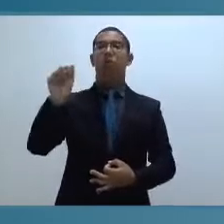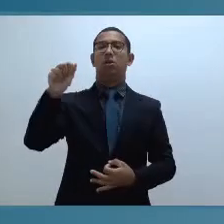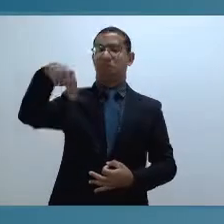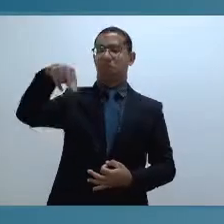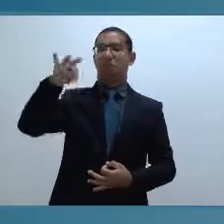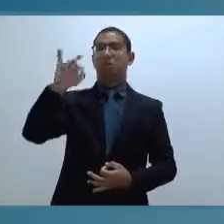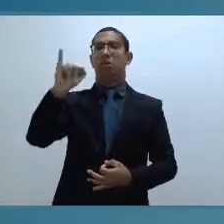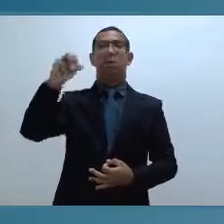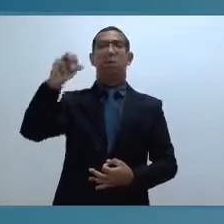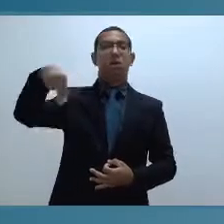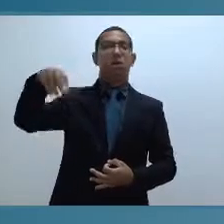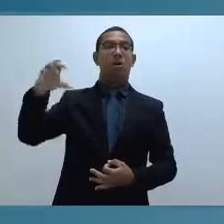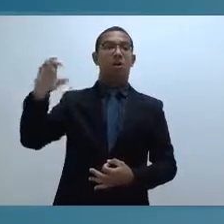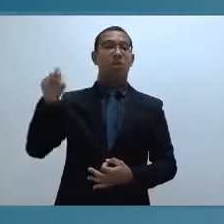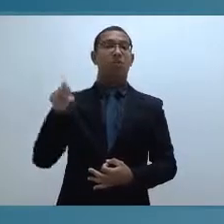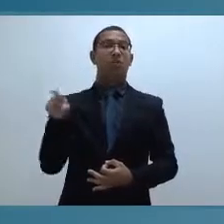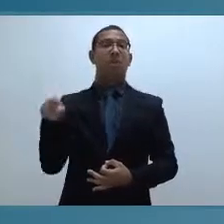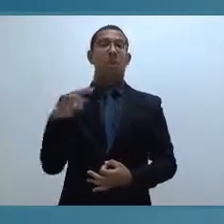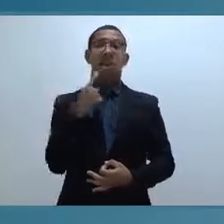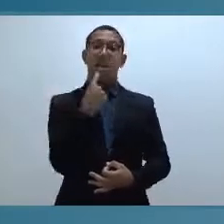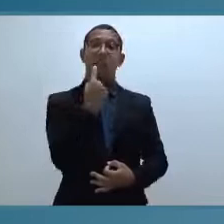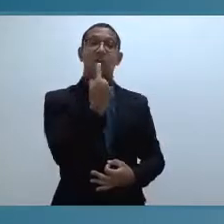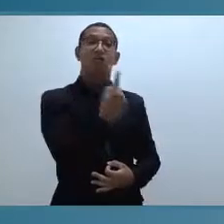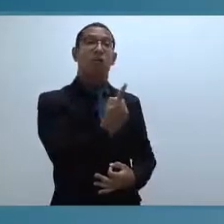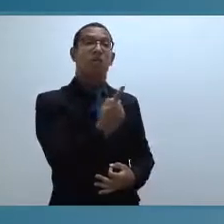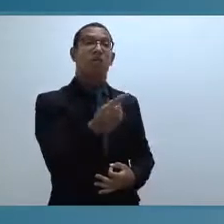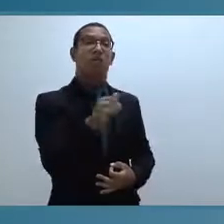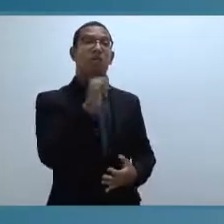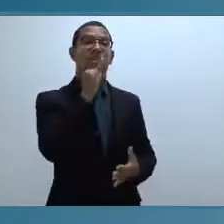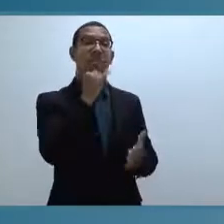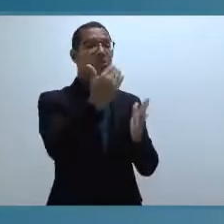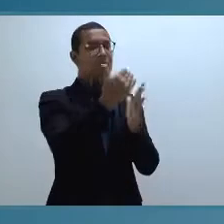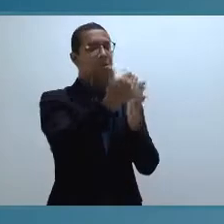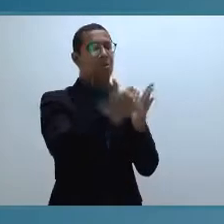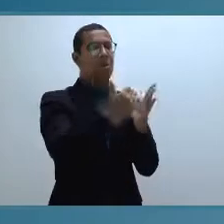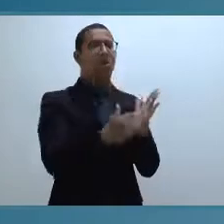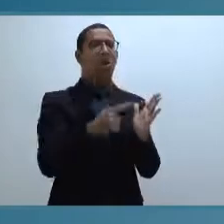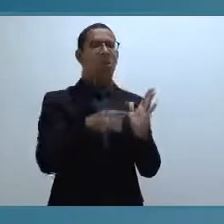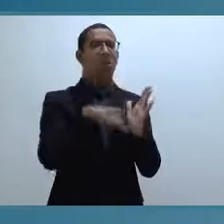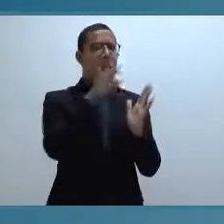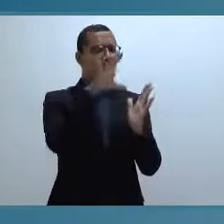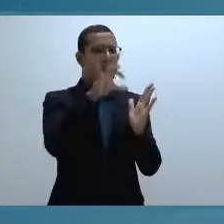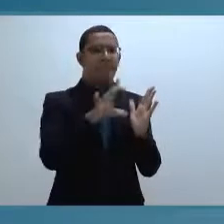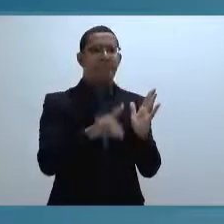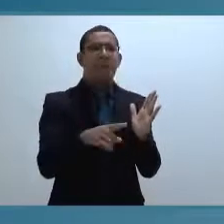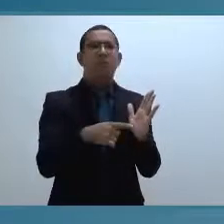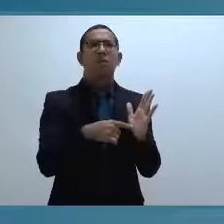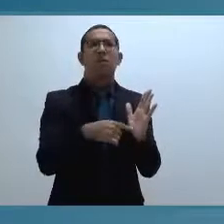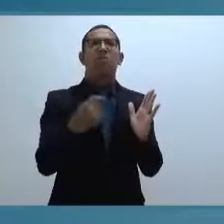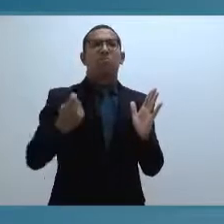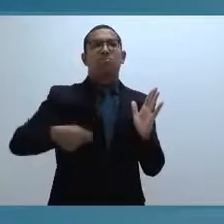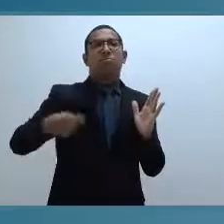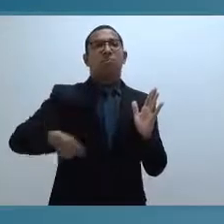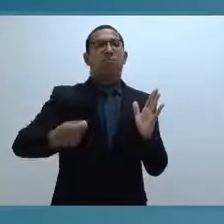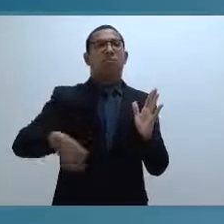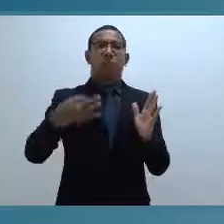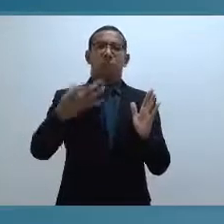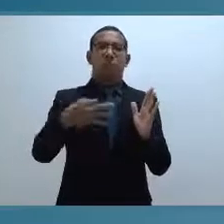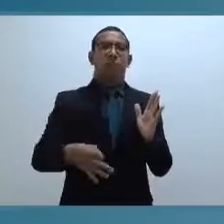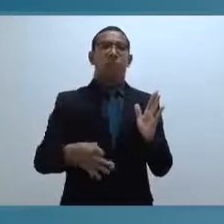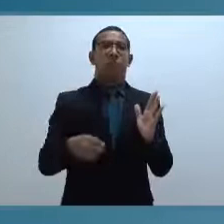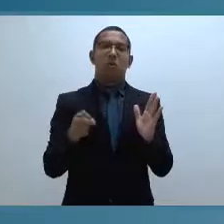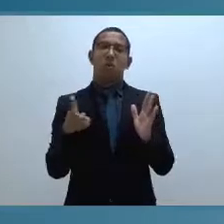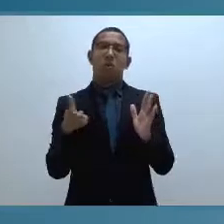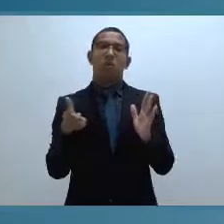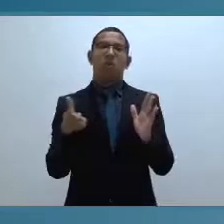requisitos que ela deve cumprir, como além da distância, como o embargador falou, a cidade de validade